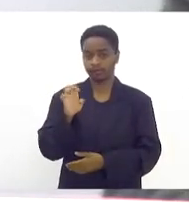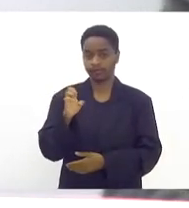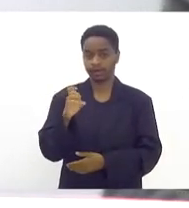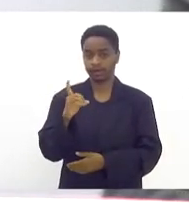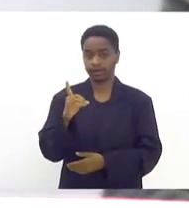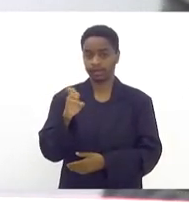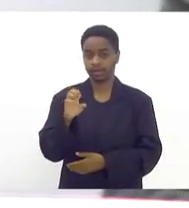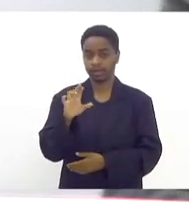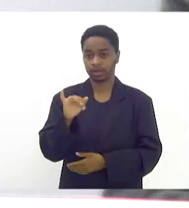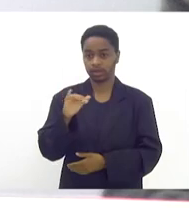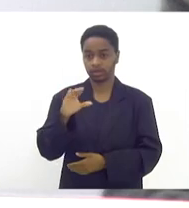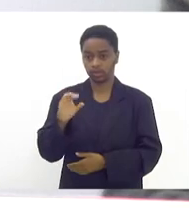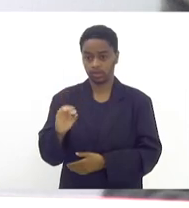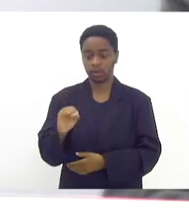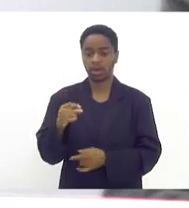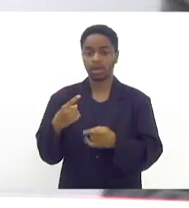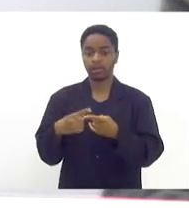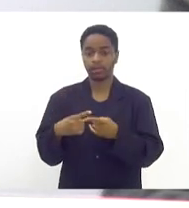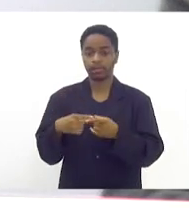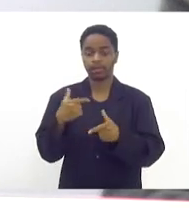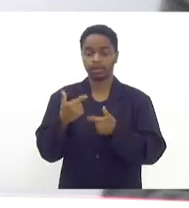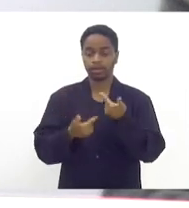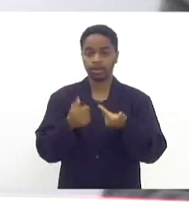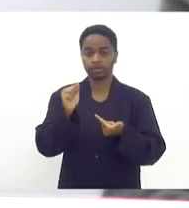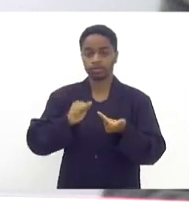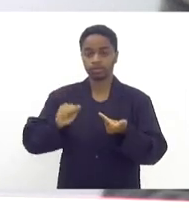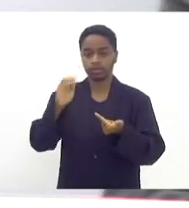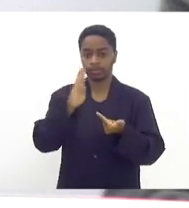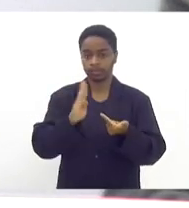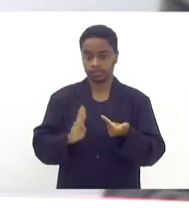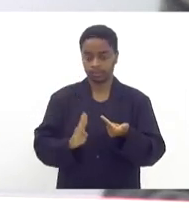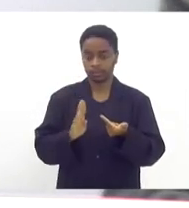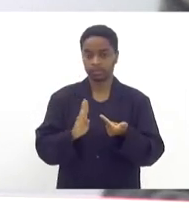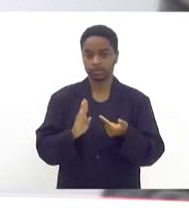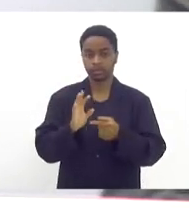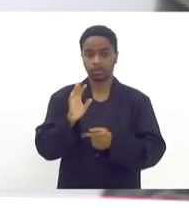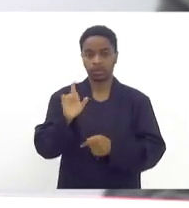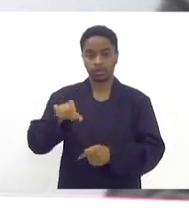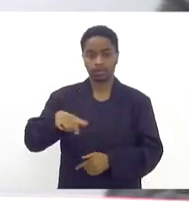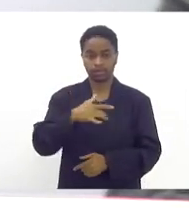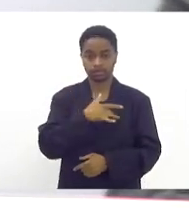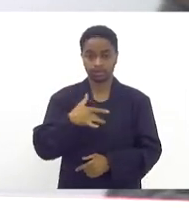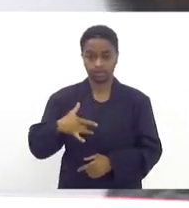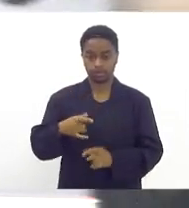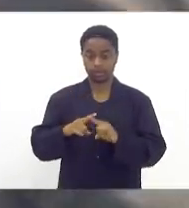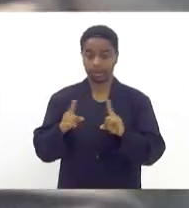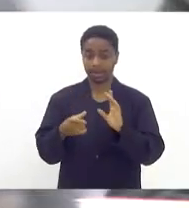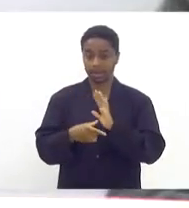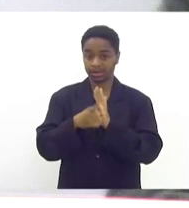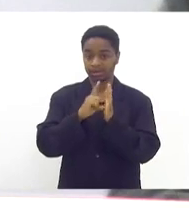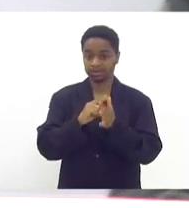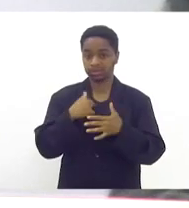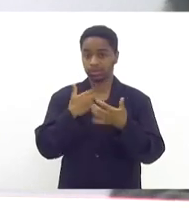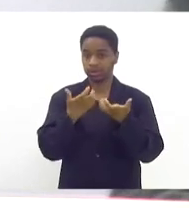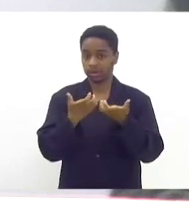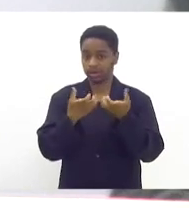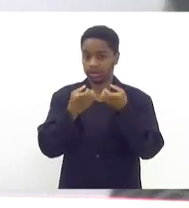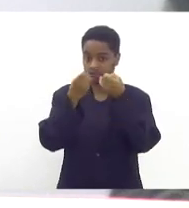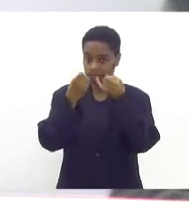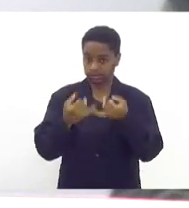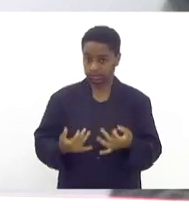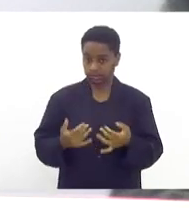da abrange da Associação Brasileira dos planos de saúde mas antes disso Frederico eu queria reiterar aqui a